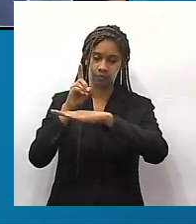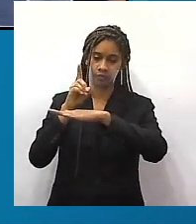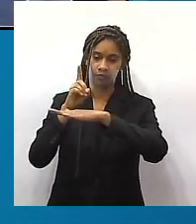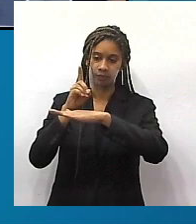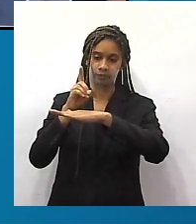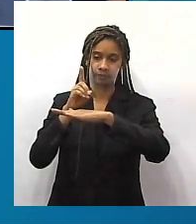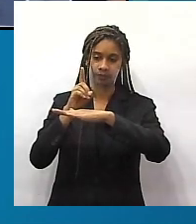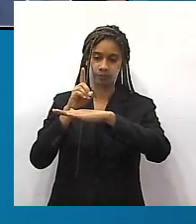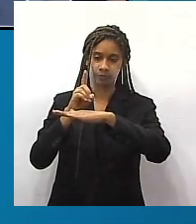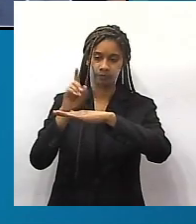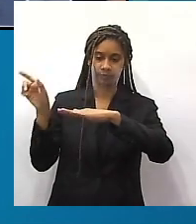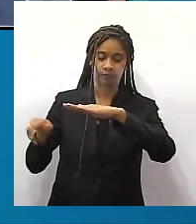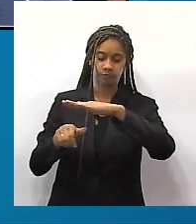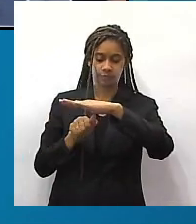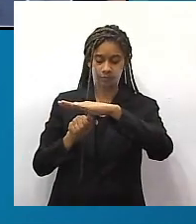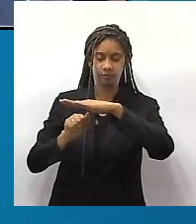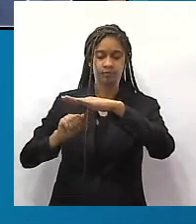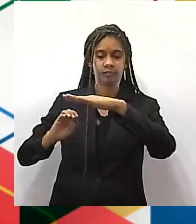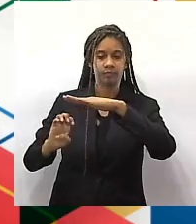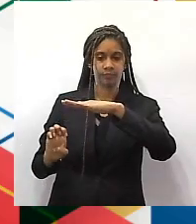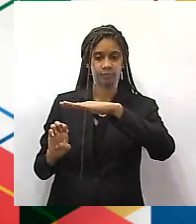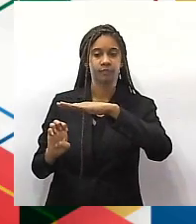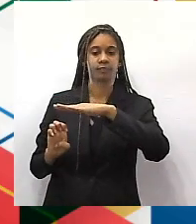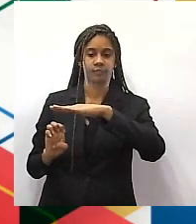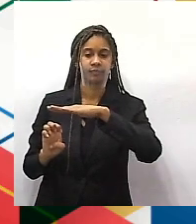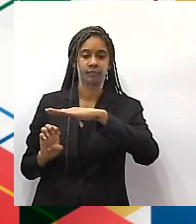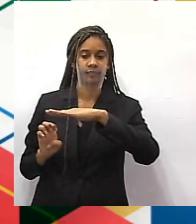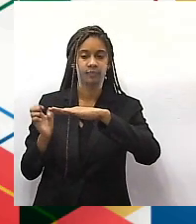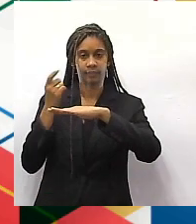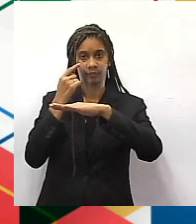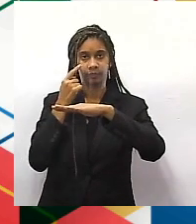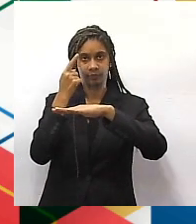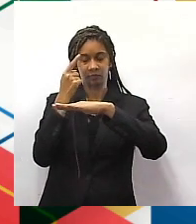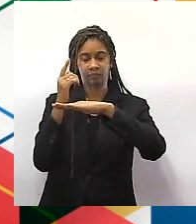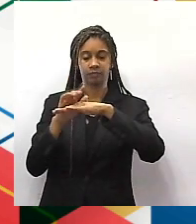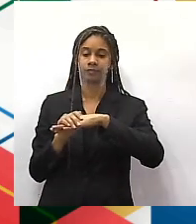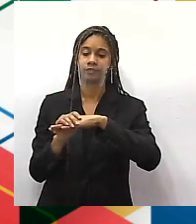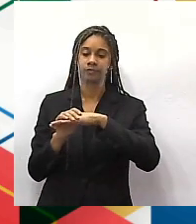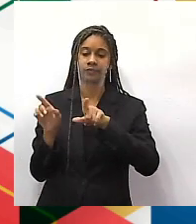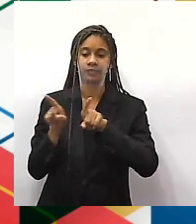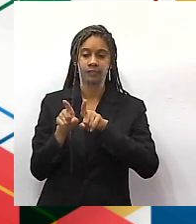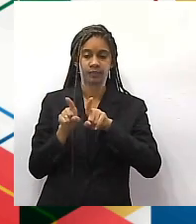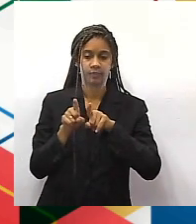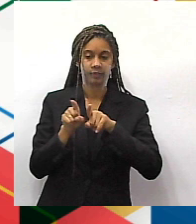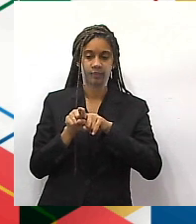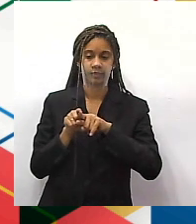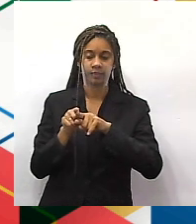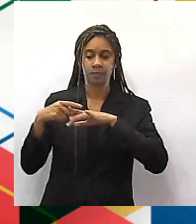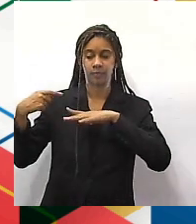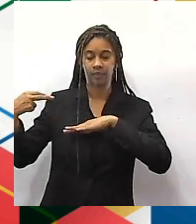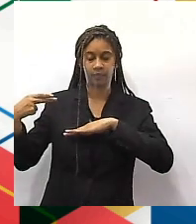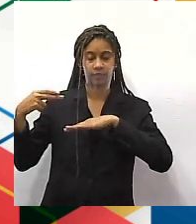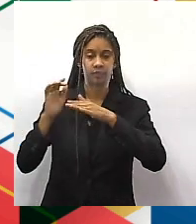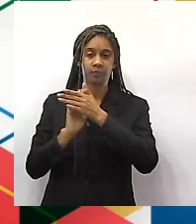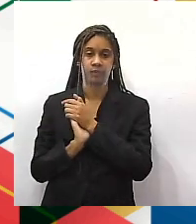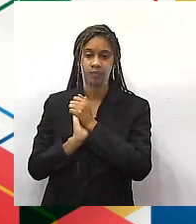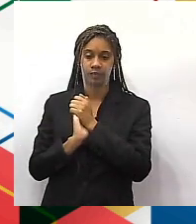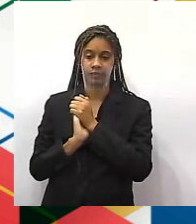segmento AE, ó, o correspondente dele lá na direita, assim como o